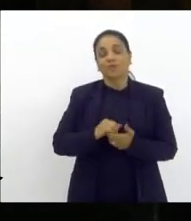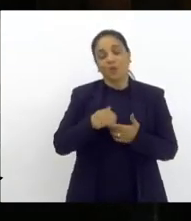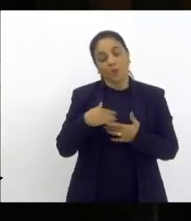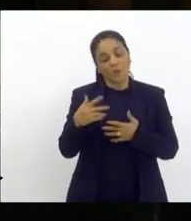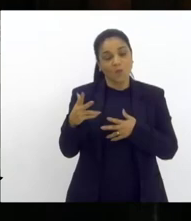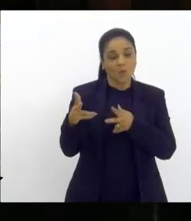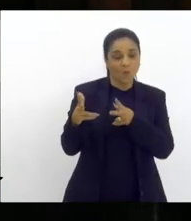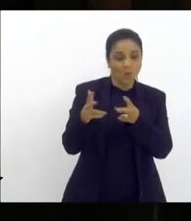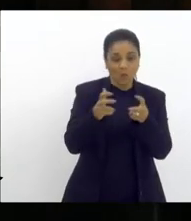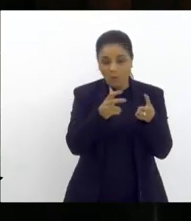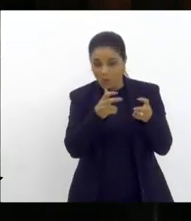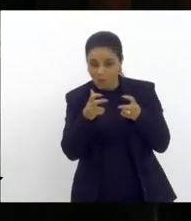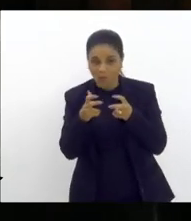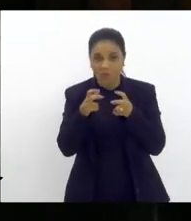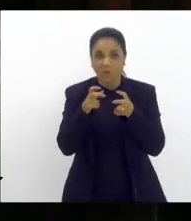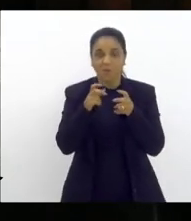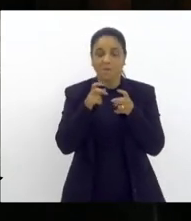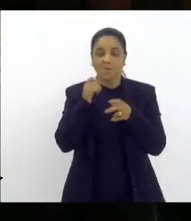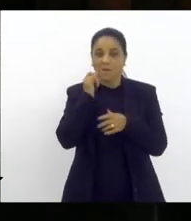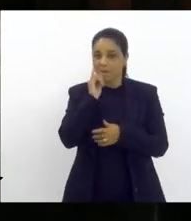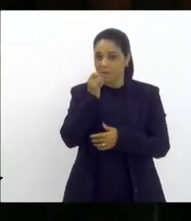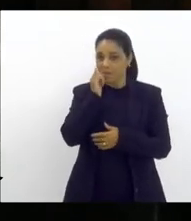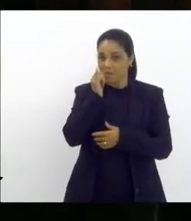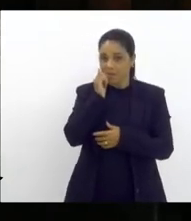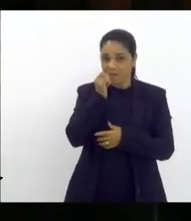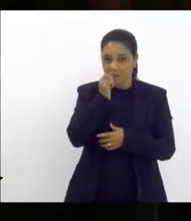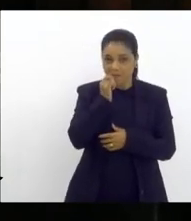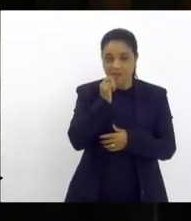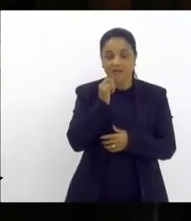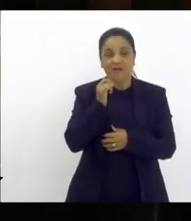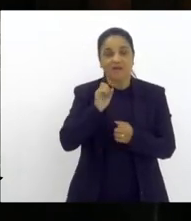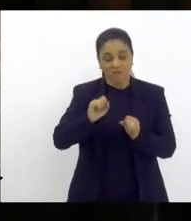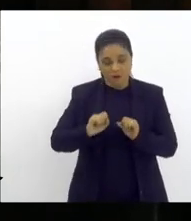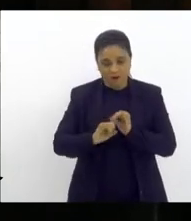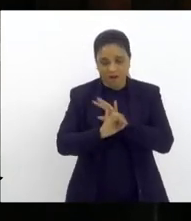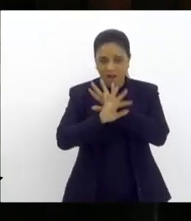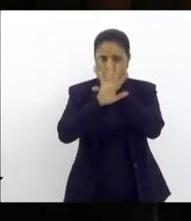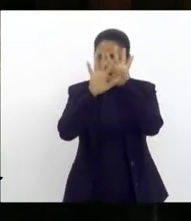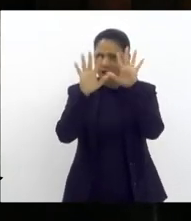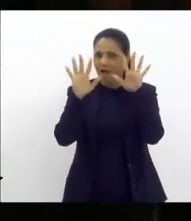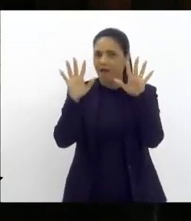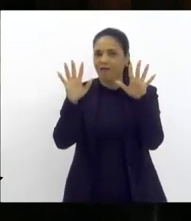falas e quero deixar muito claro que